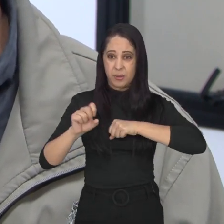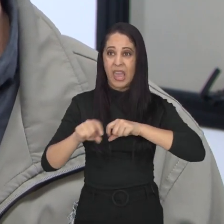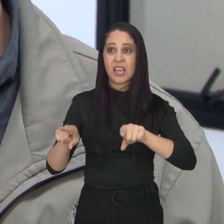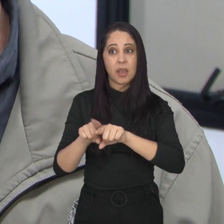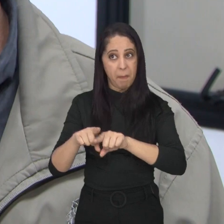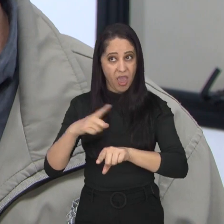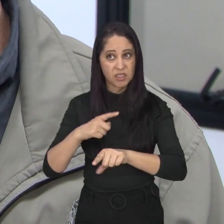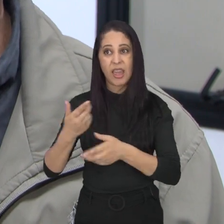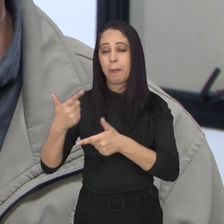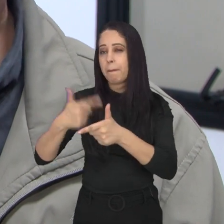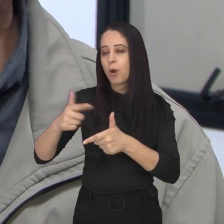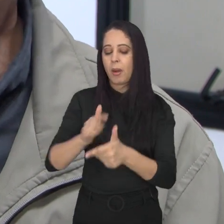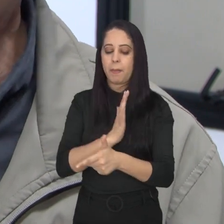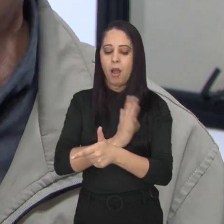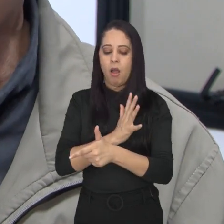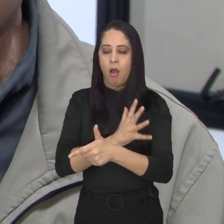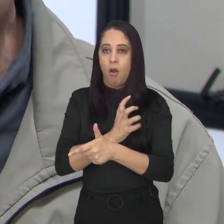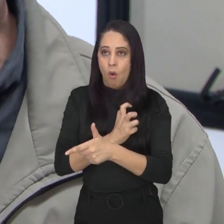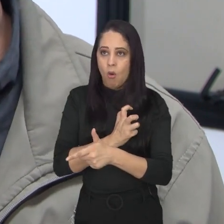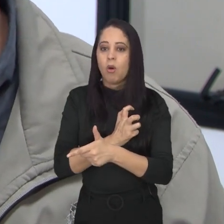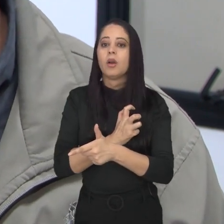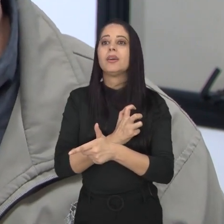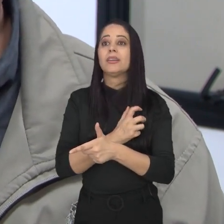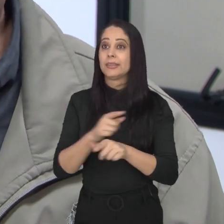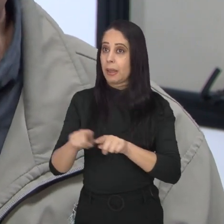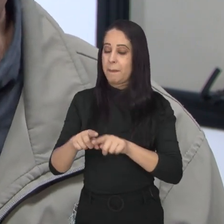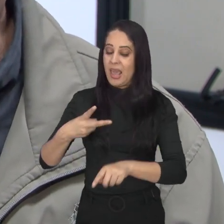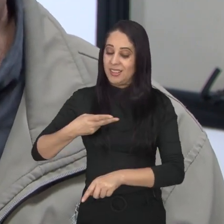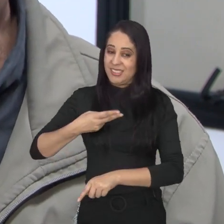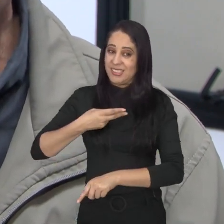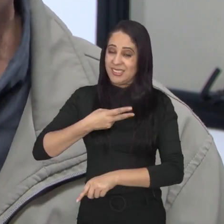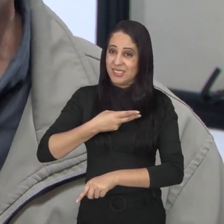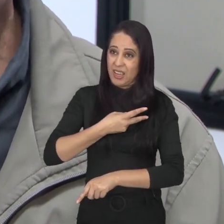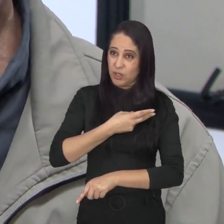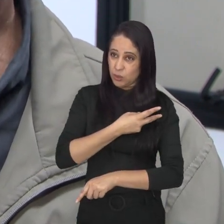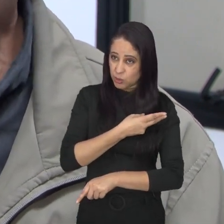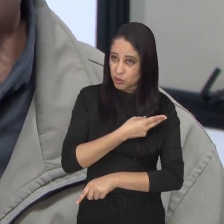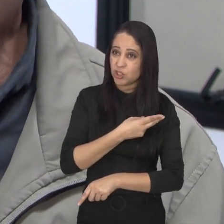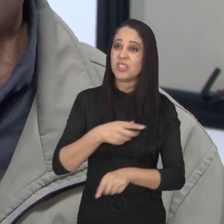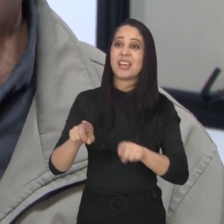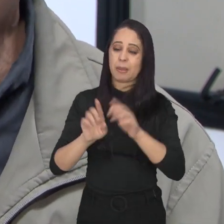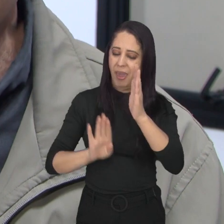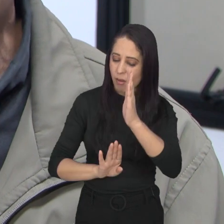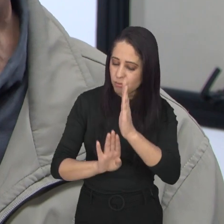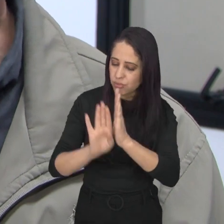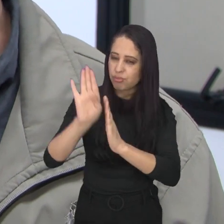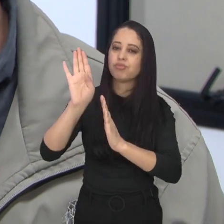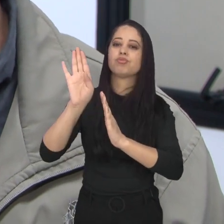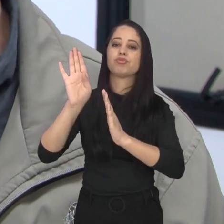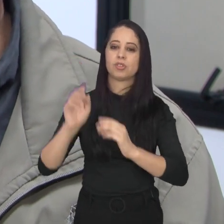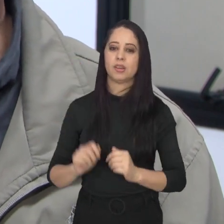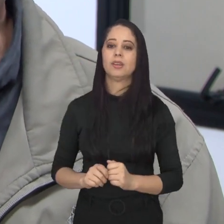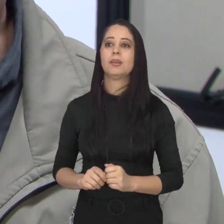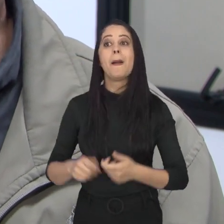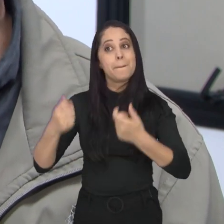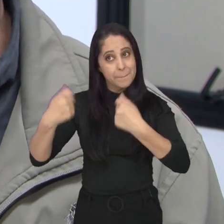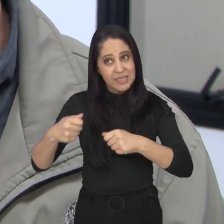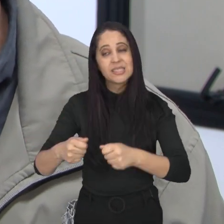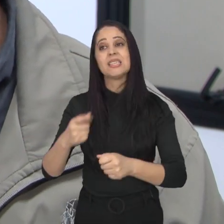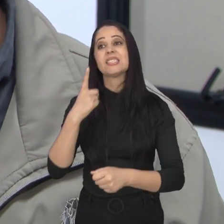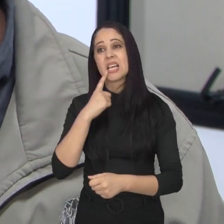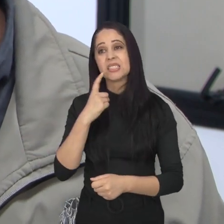necessidade de receber esse sangue aí de alguém. Então, a gente tem que ter amor ao próximo e saber que amanhã